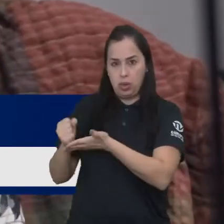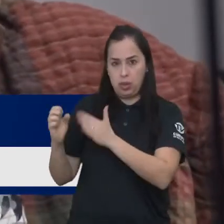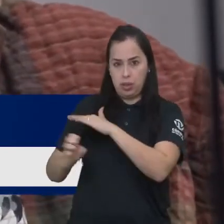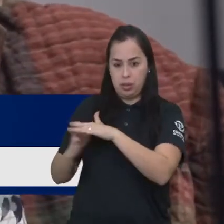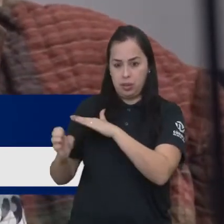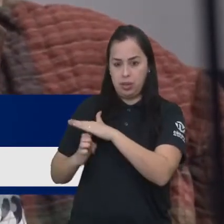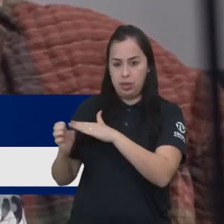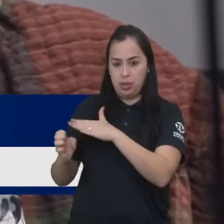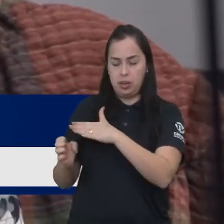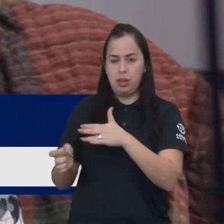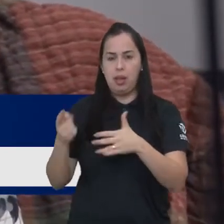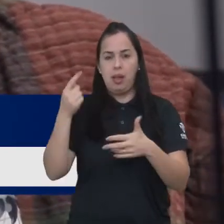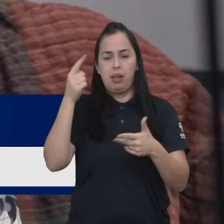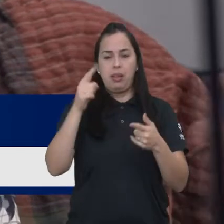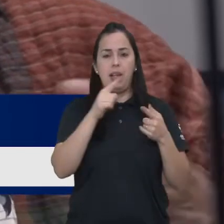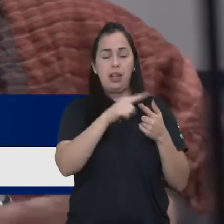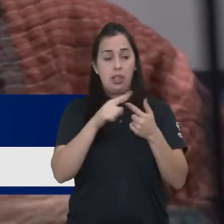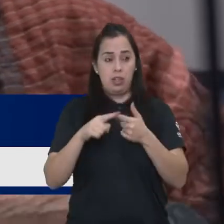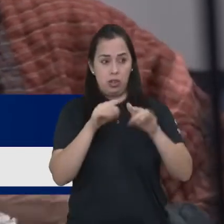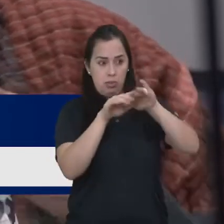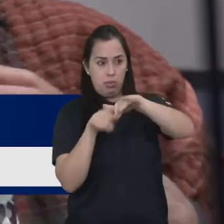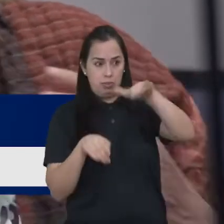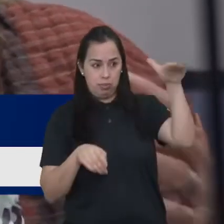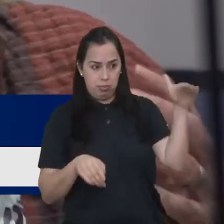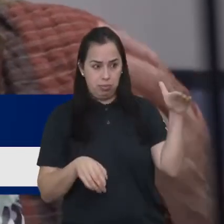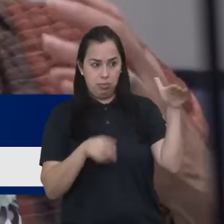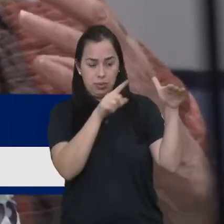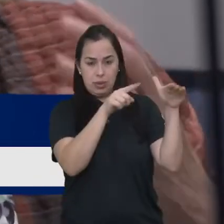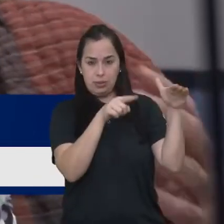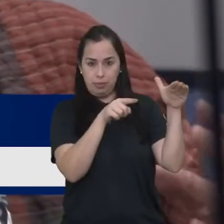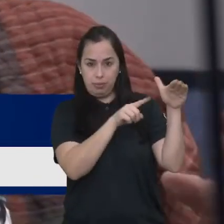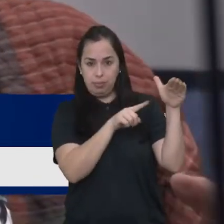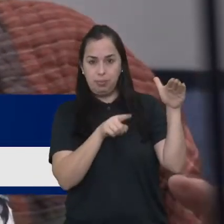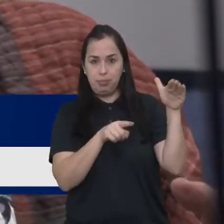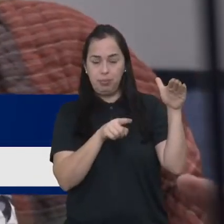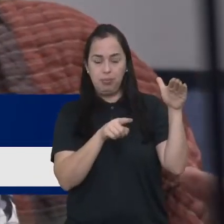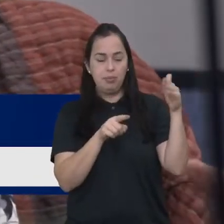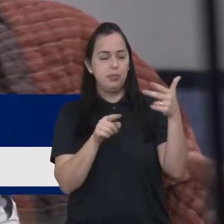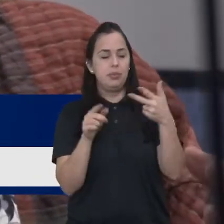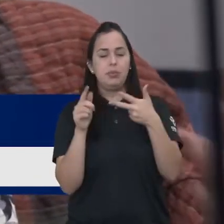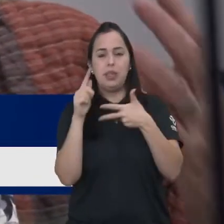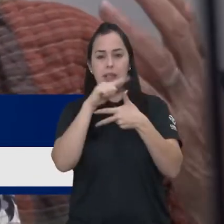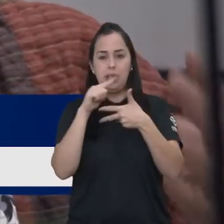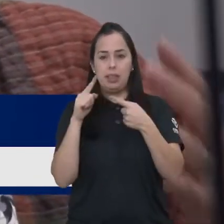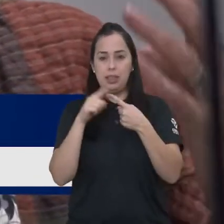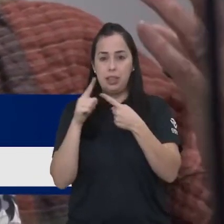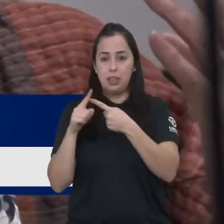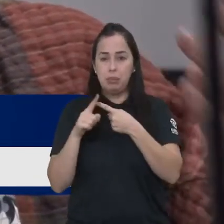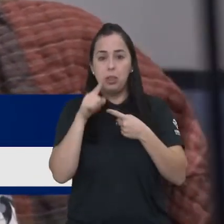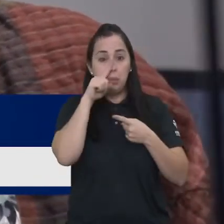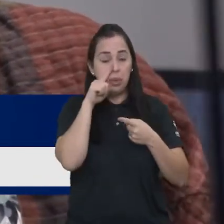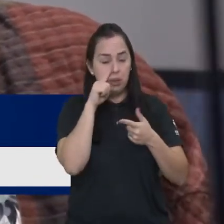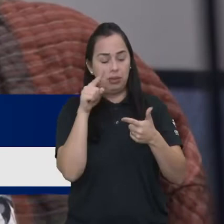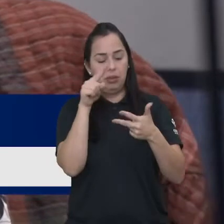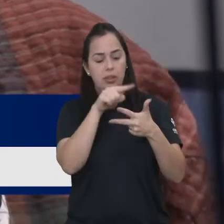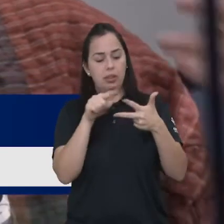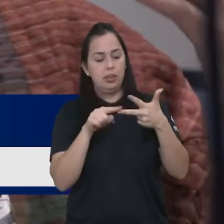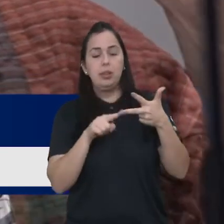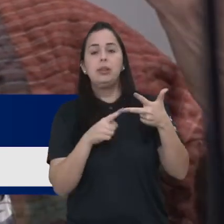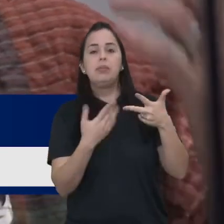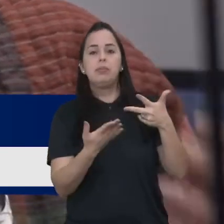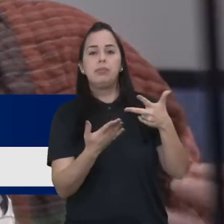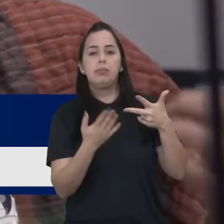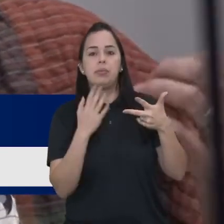está sendo julgado como risco três. Então, é uma coisa assim, absurda. Absurda, que vai se demorar uma casa